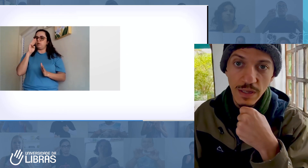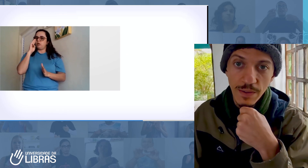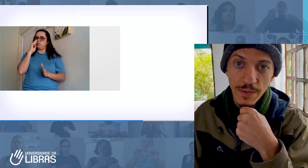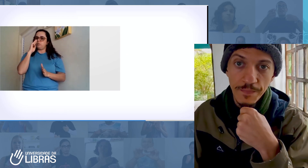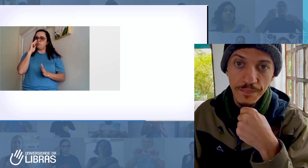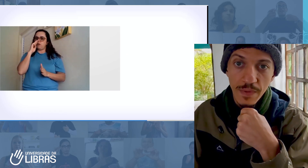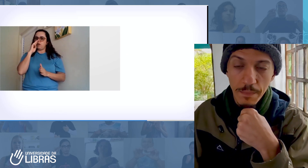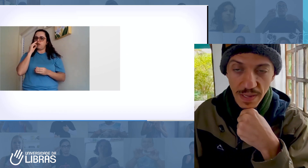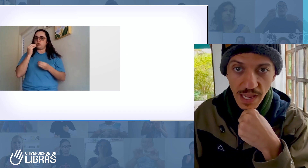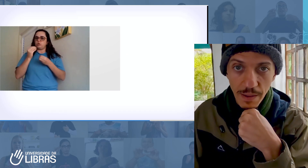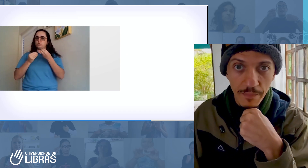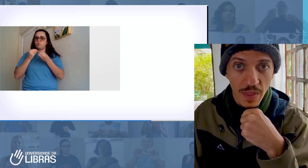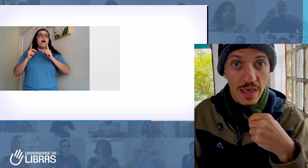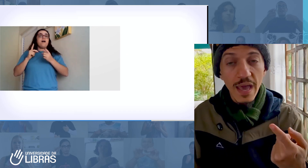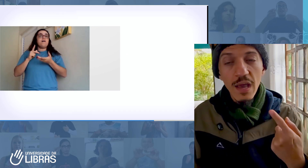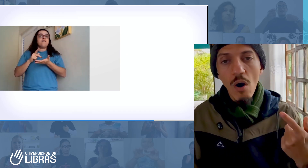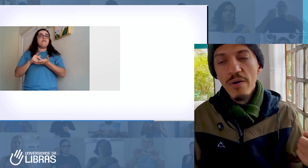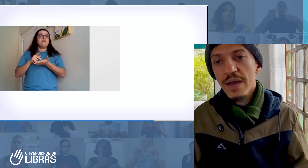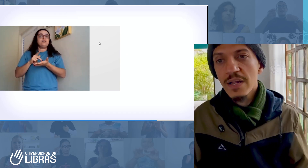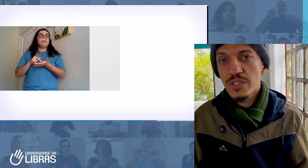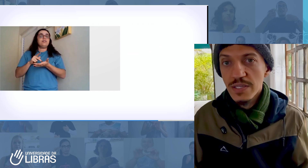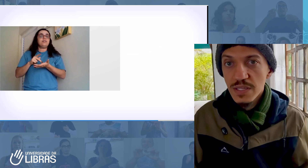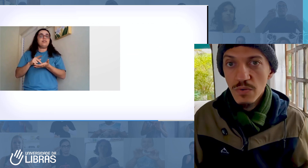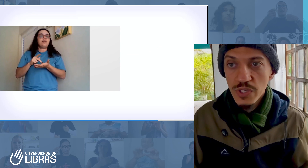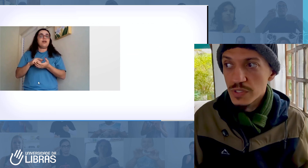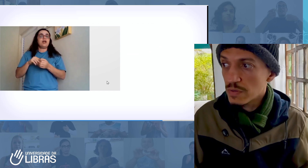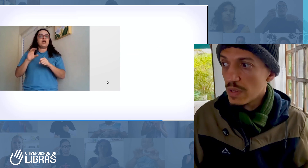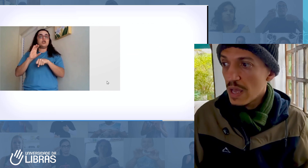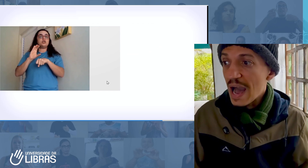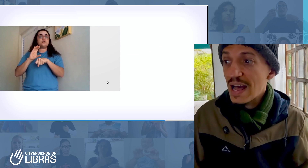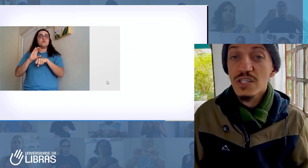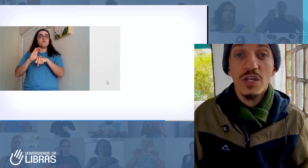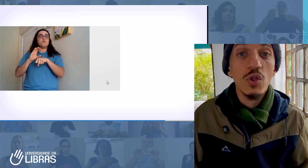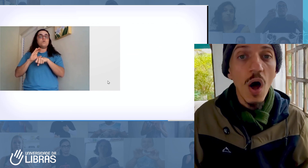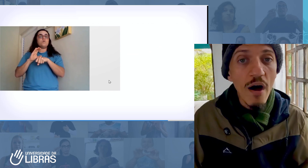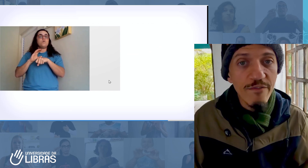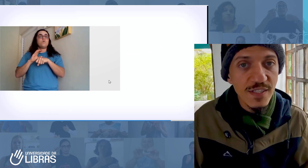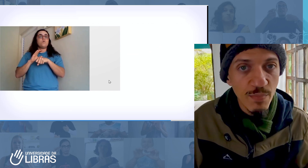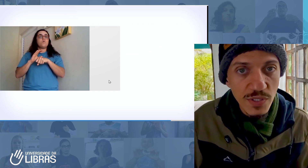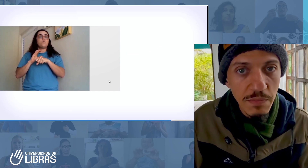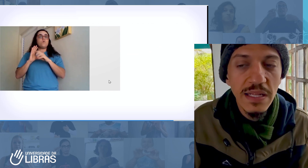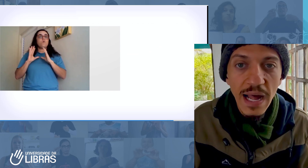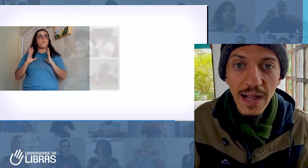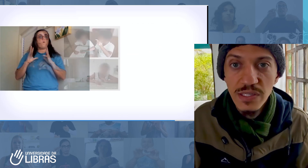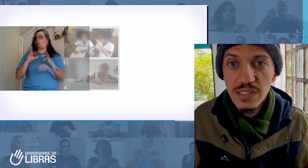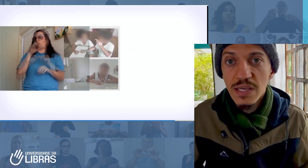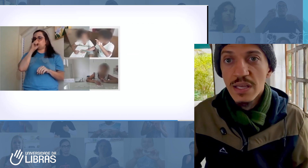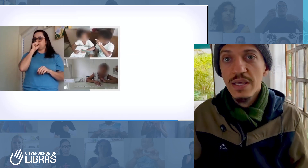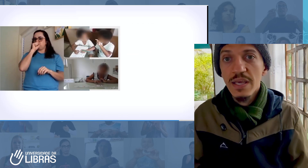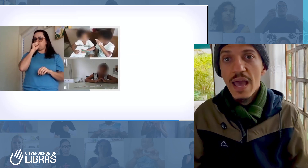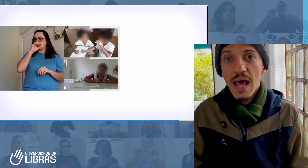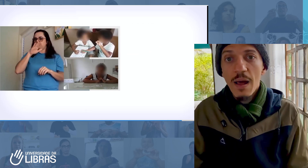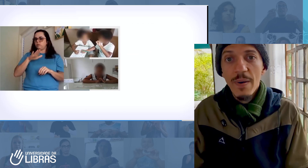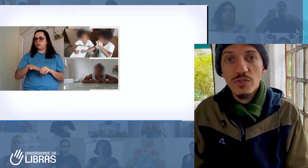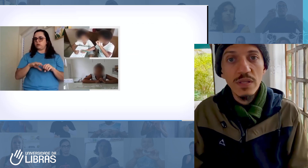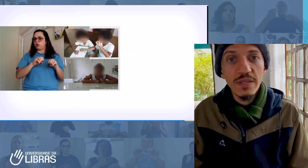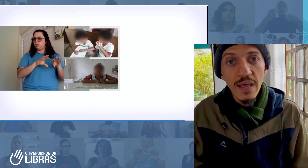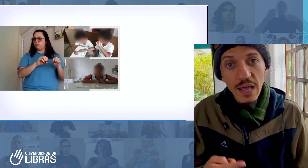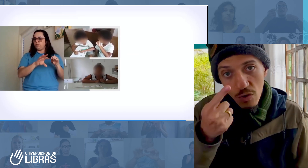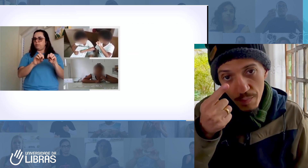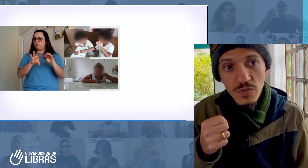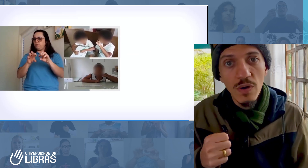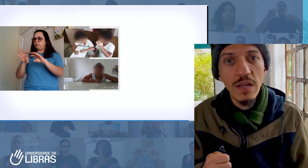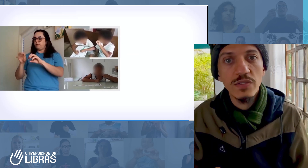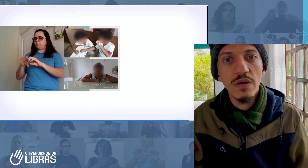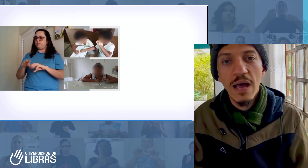fluente. Percebe? E aí qual que é a grande questão disso? As novas possibilidades que ela passou a ter.